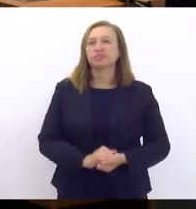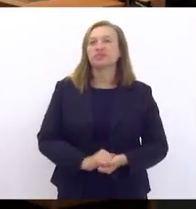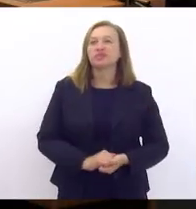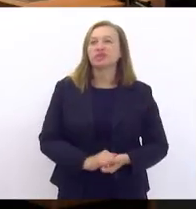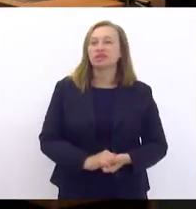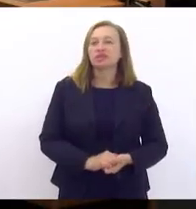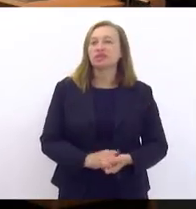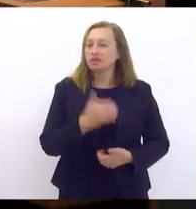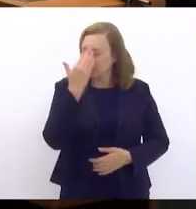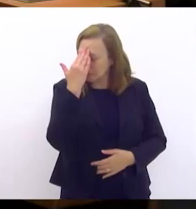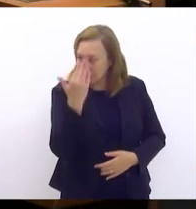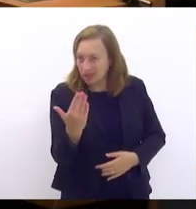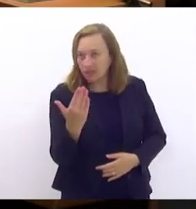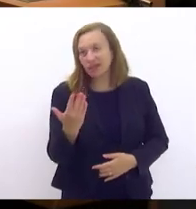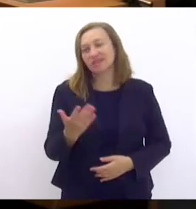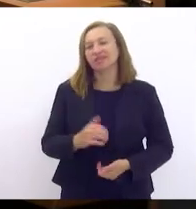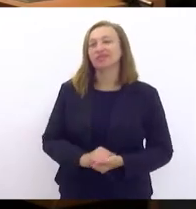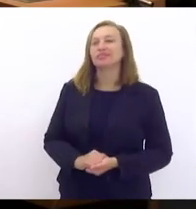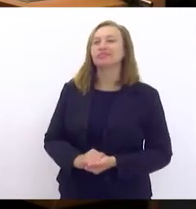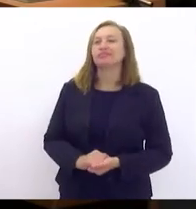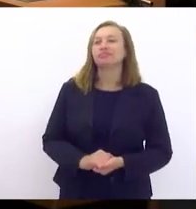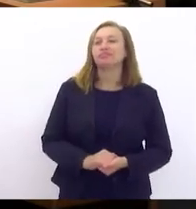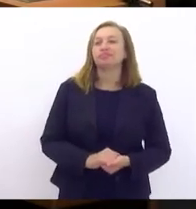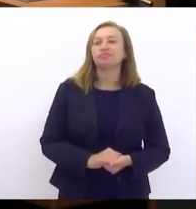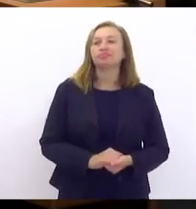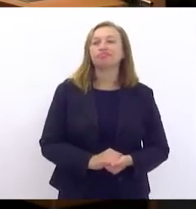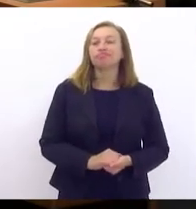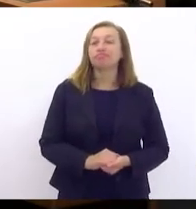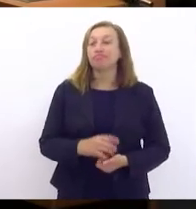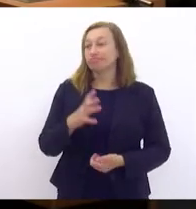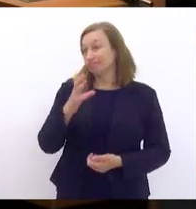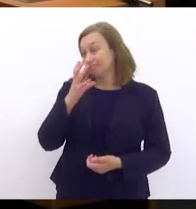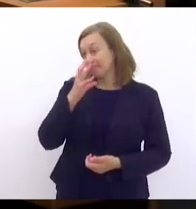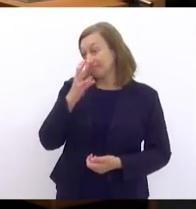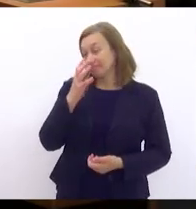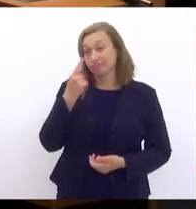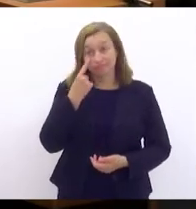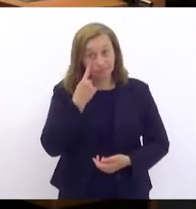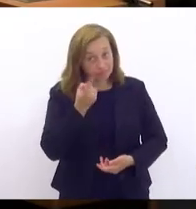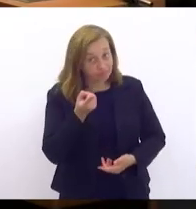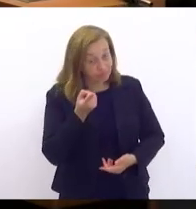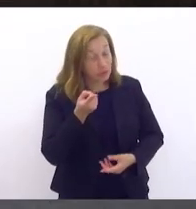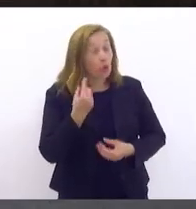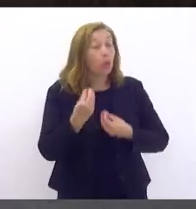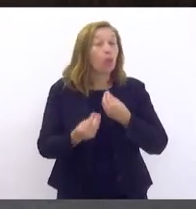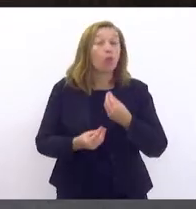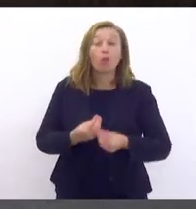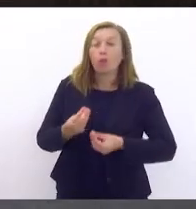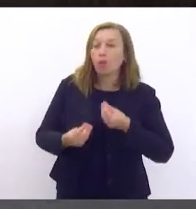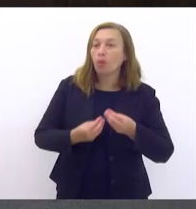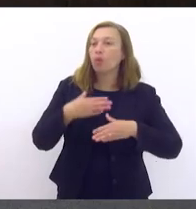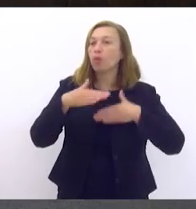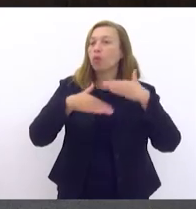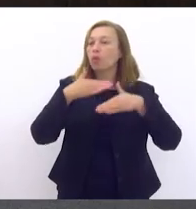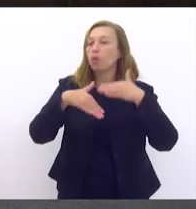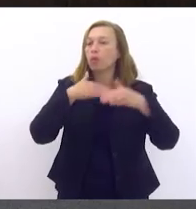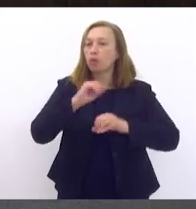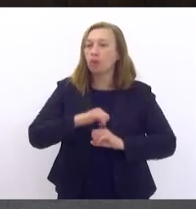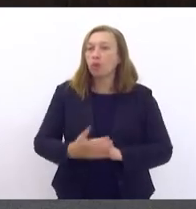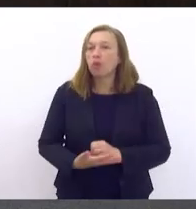Muito obrigada querida e é impressionante a gente ver né como o desenvolvimento